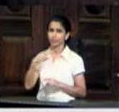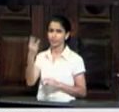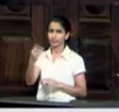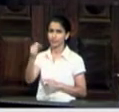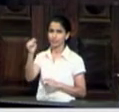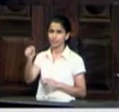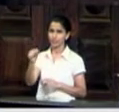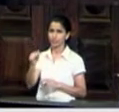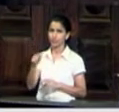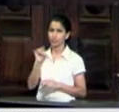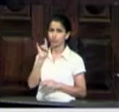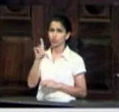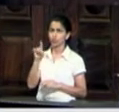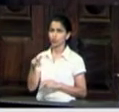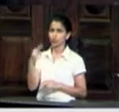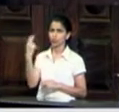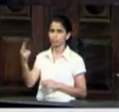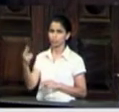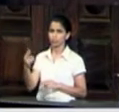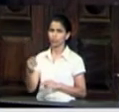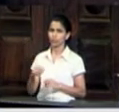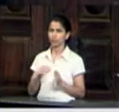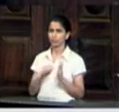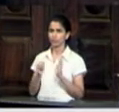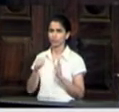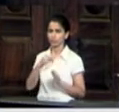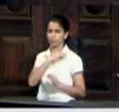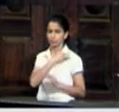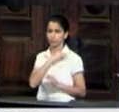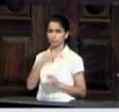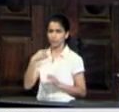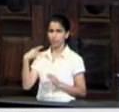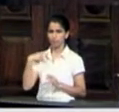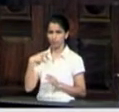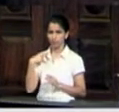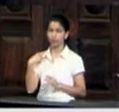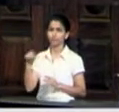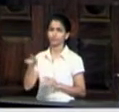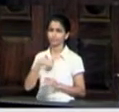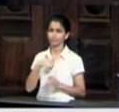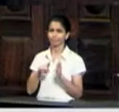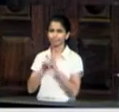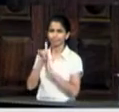nomes arrolados naquilo que o Ministério Público considerou como